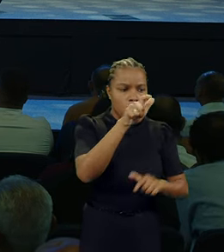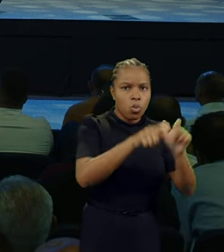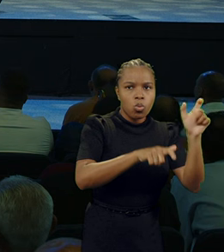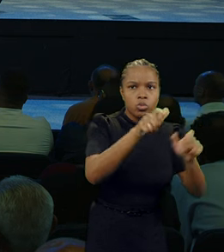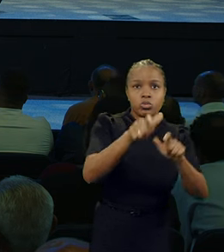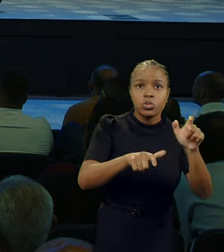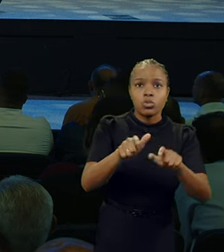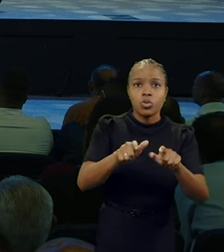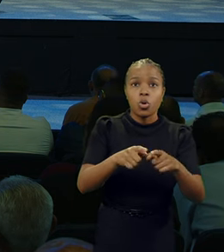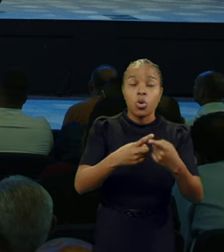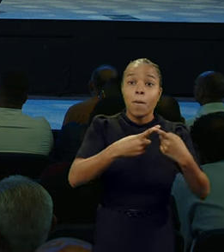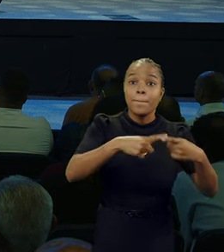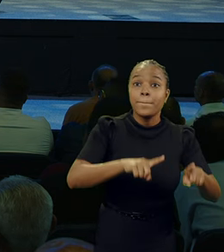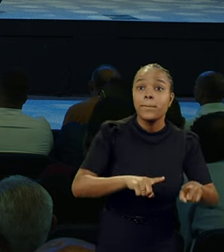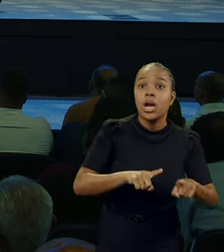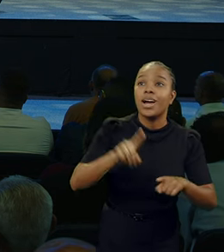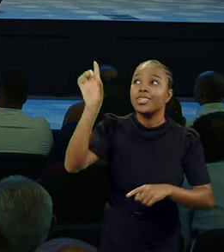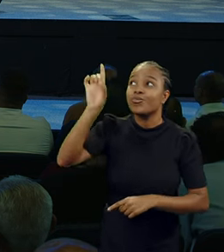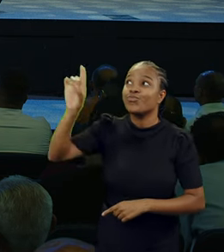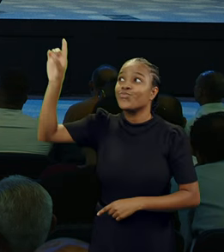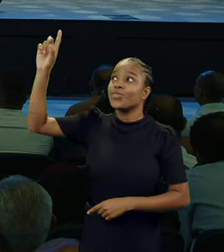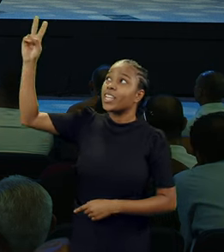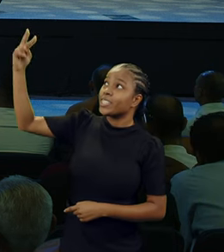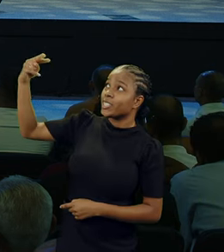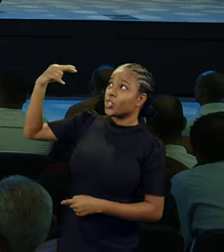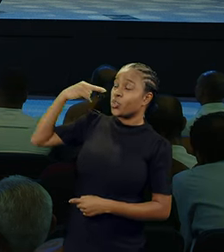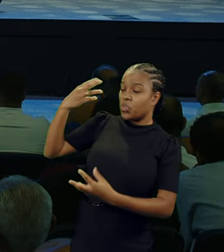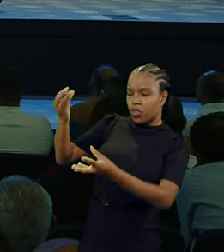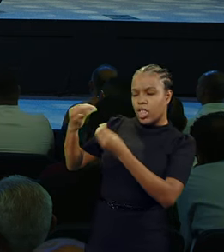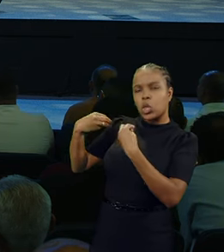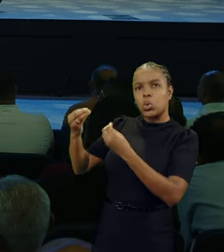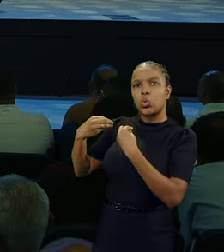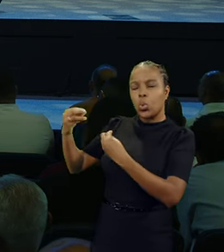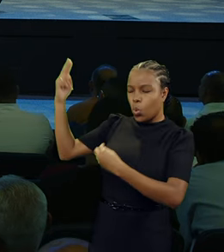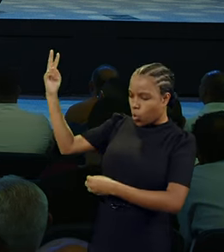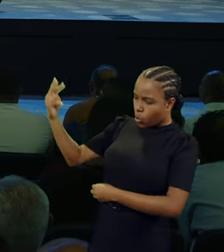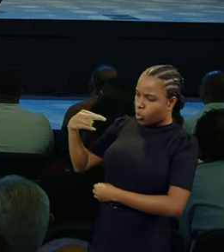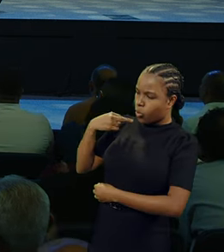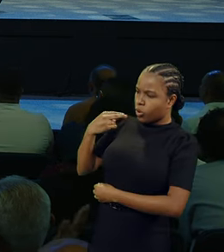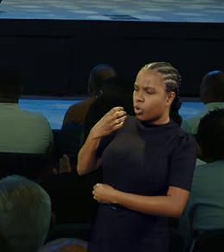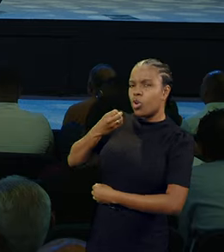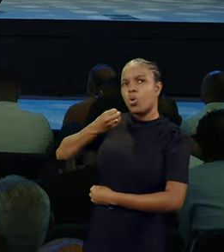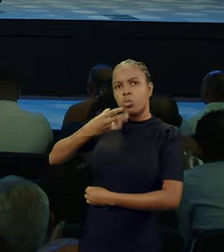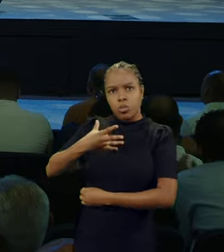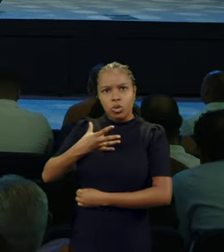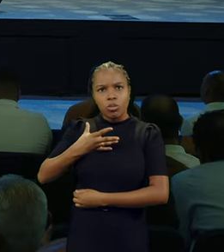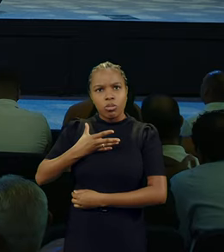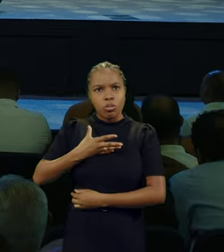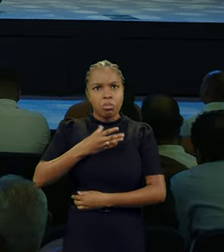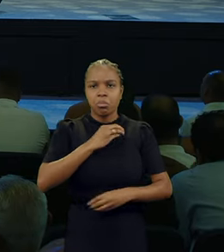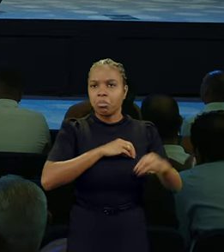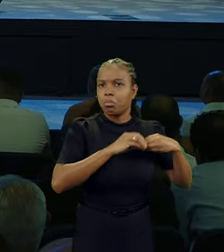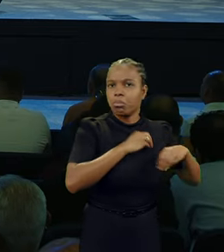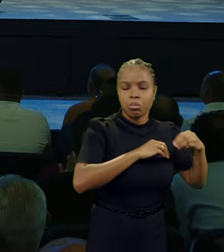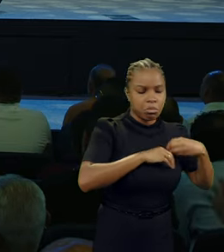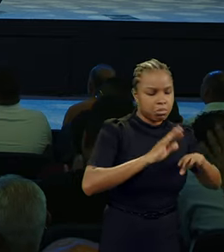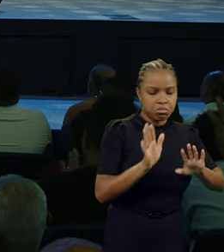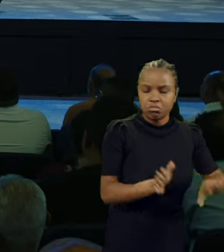na fita de Deus você vai mal. Pobre Penina, pobre Penina. Na fita de Deus está